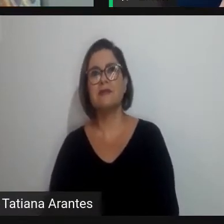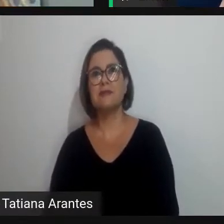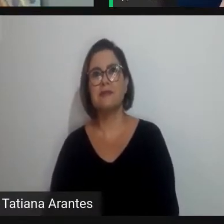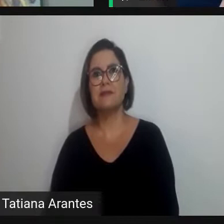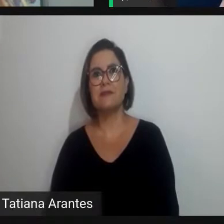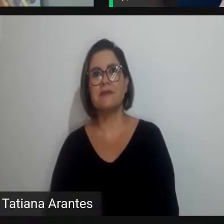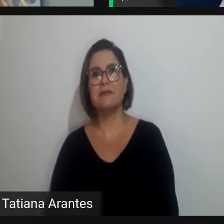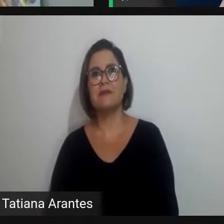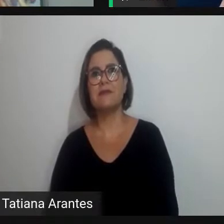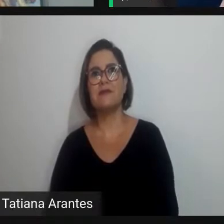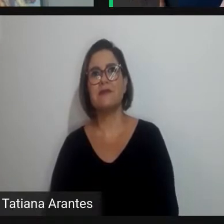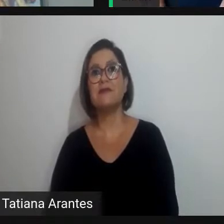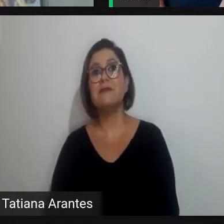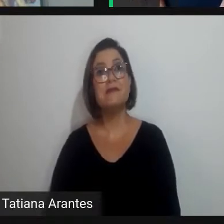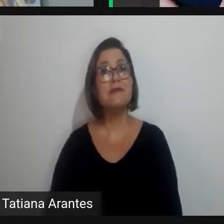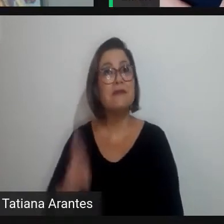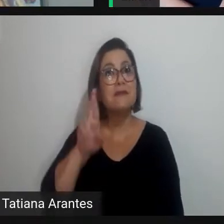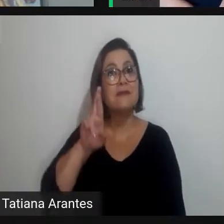Doutor Ricardo?